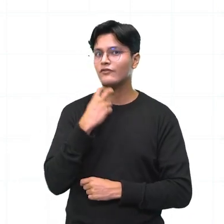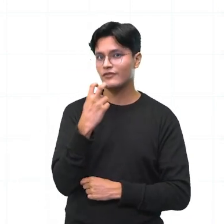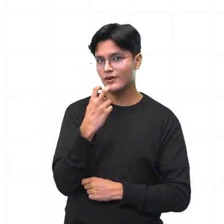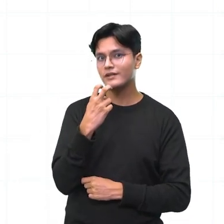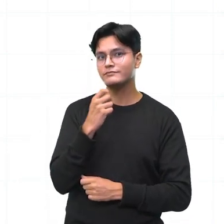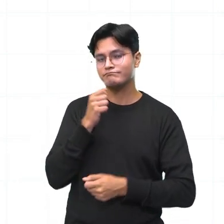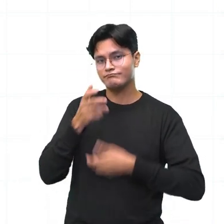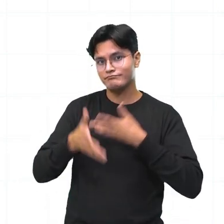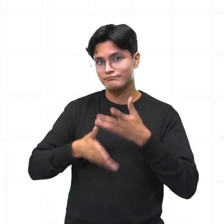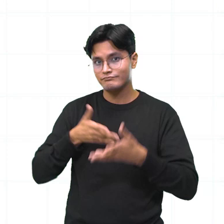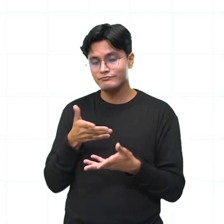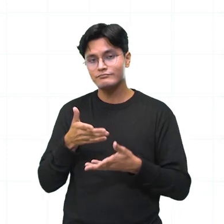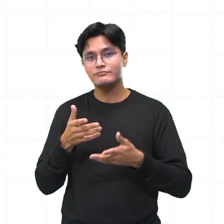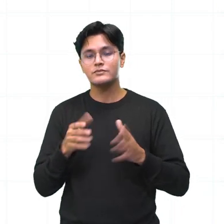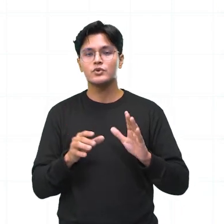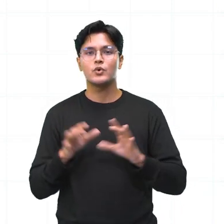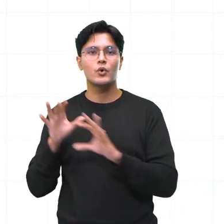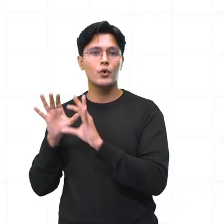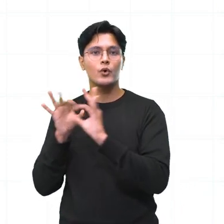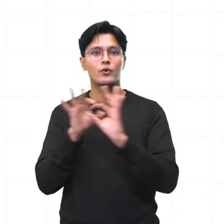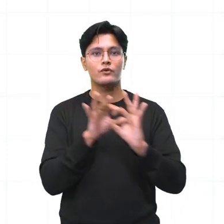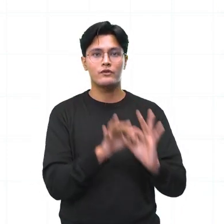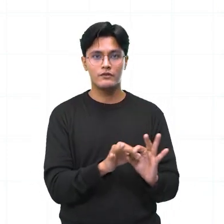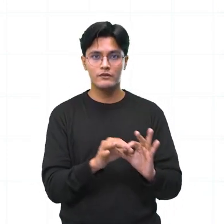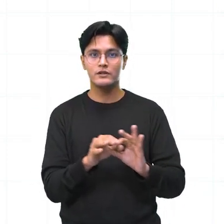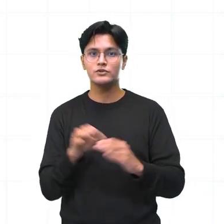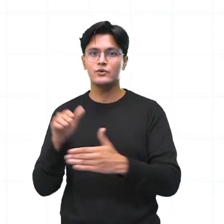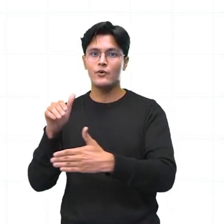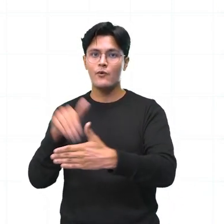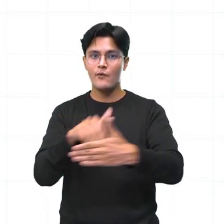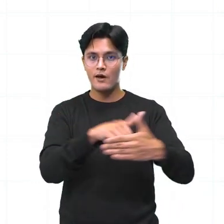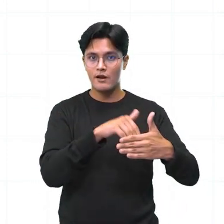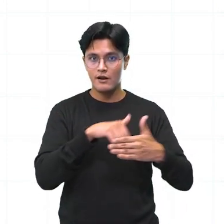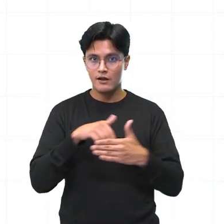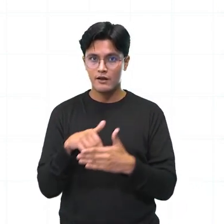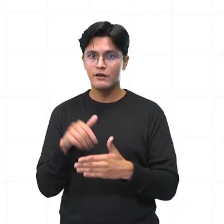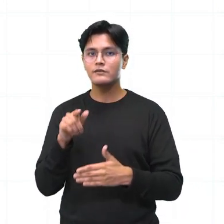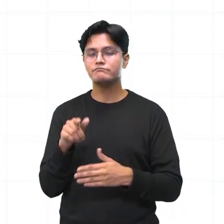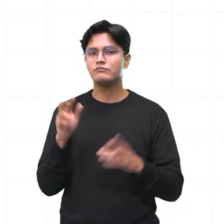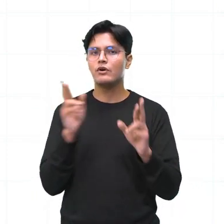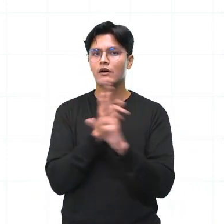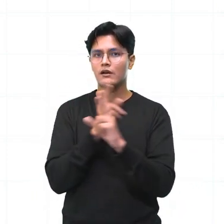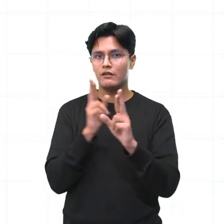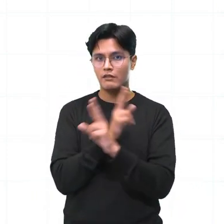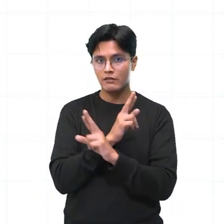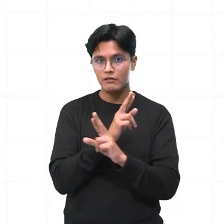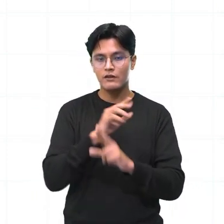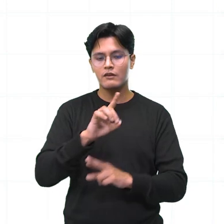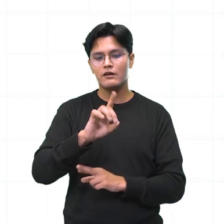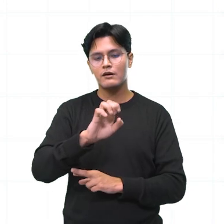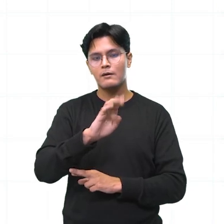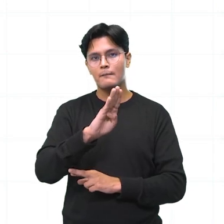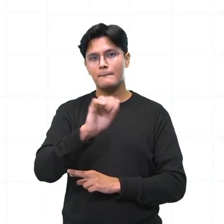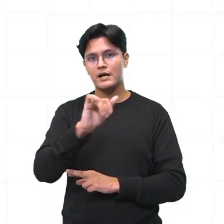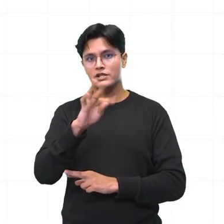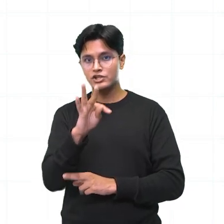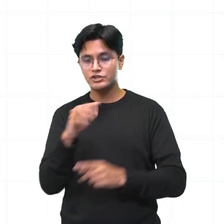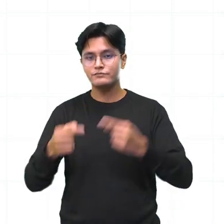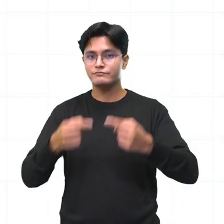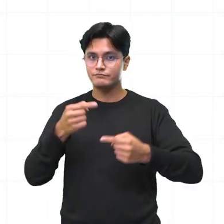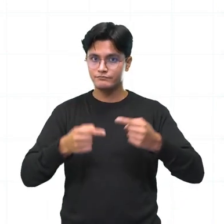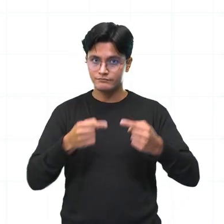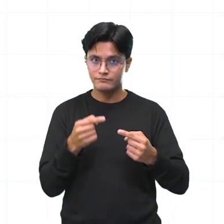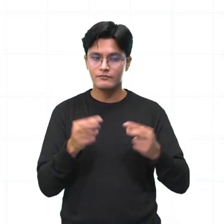contexto eleitoral, que eu acabei de falar para vocês, tende-se a associar o termo debate ao ambiente em que